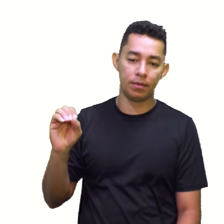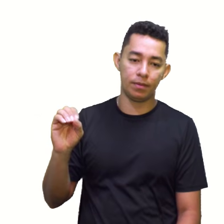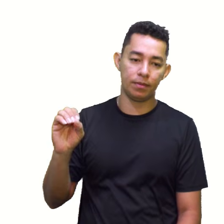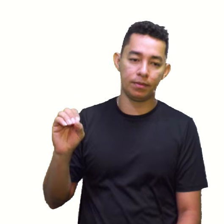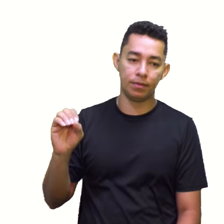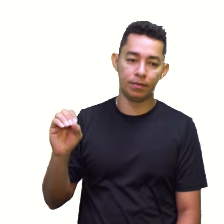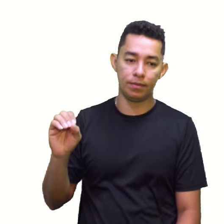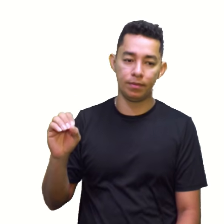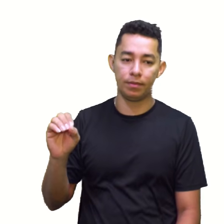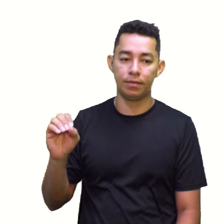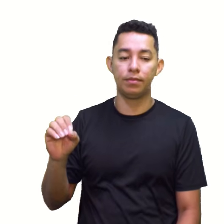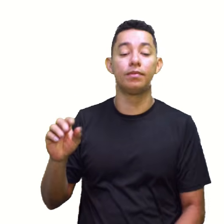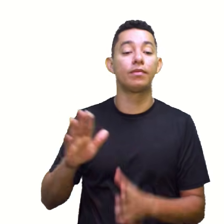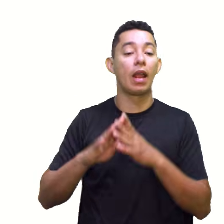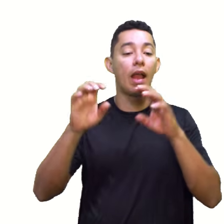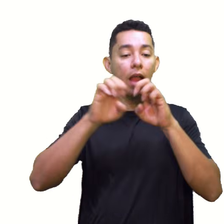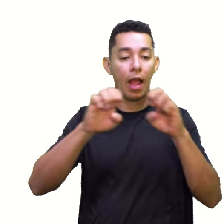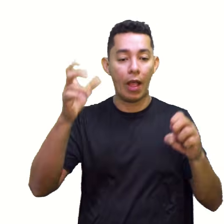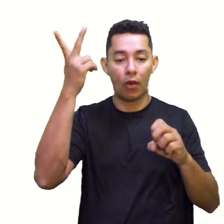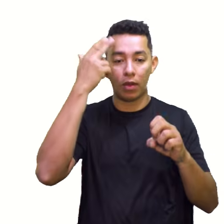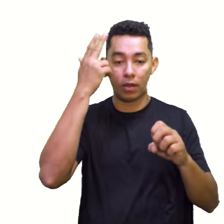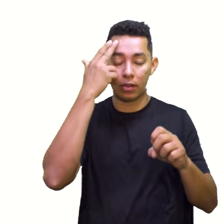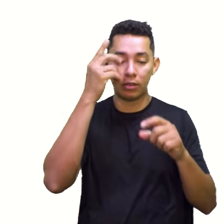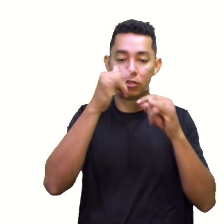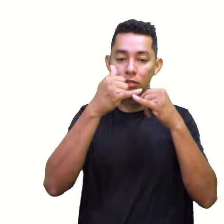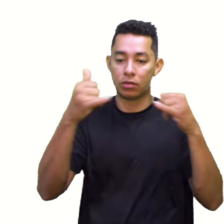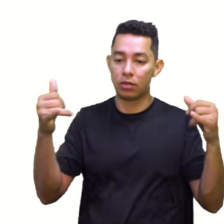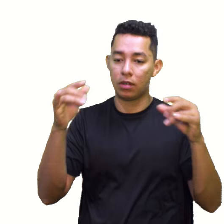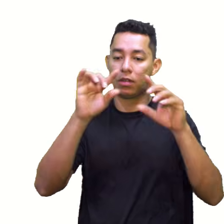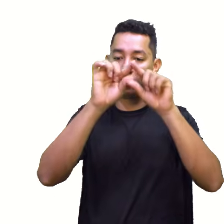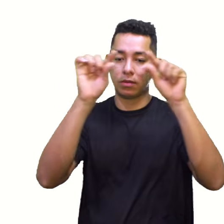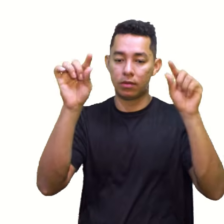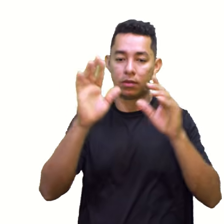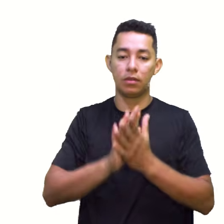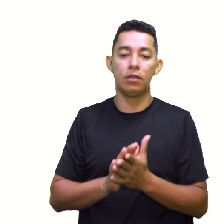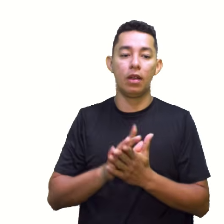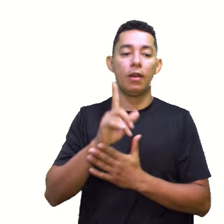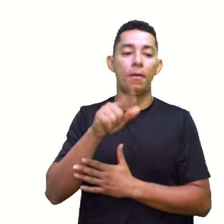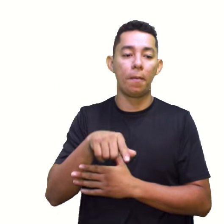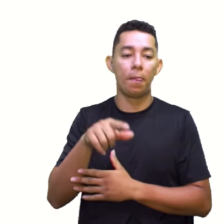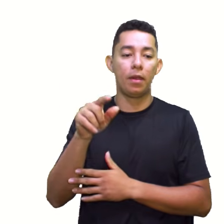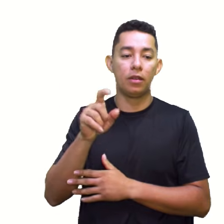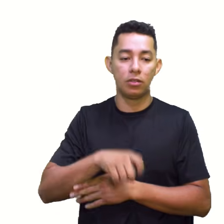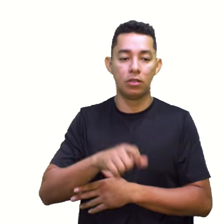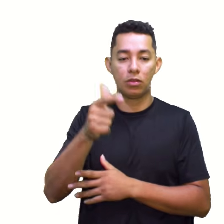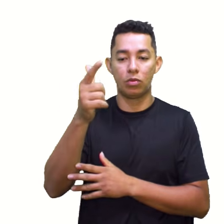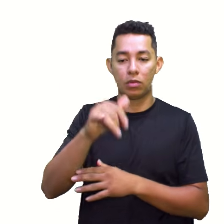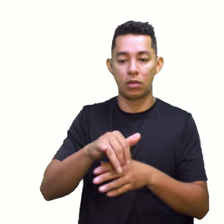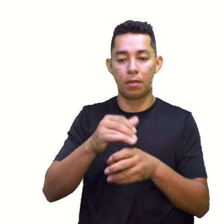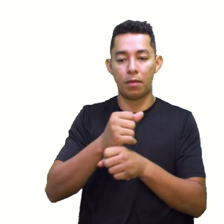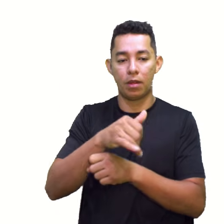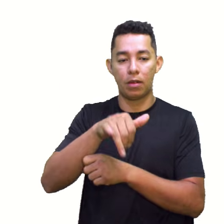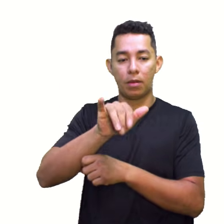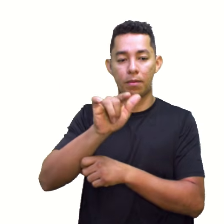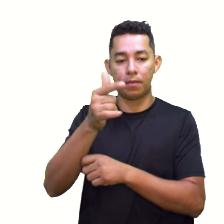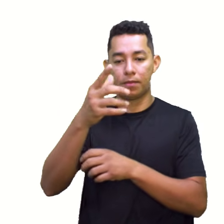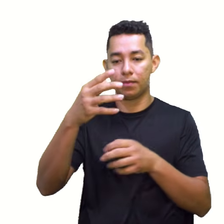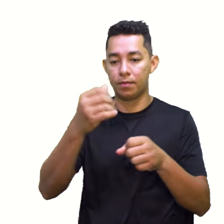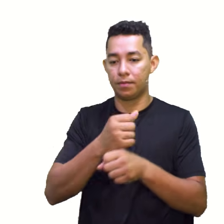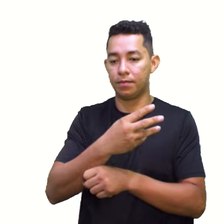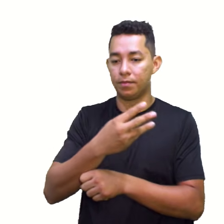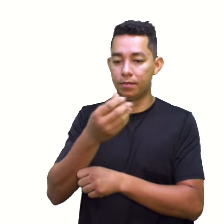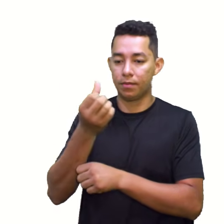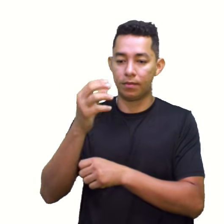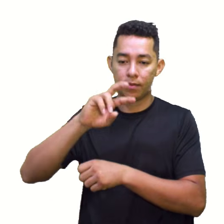144 igual a 0. A equação normal da linha do Equador é dada por x² mais